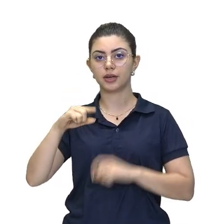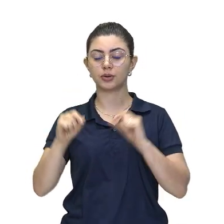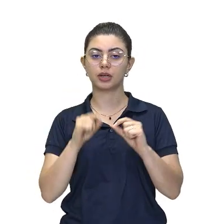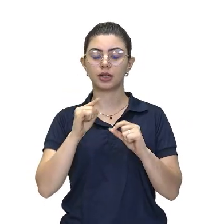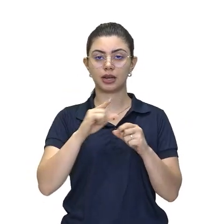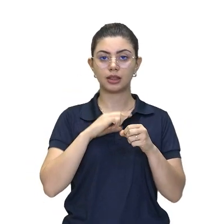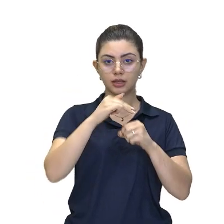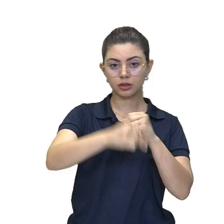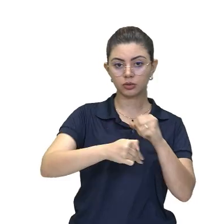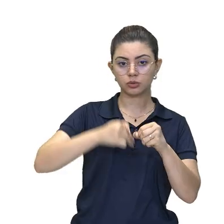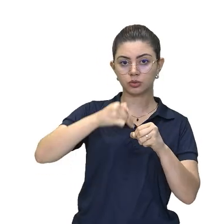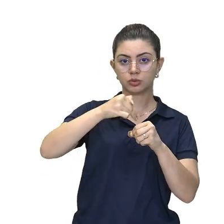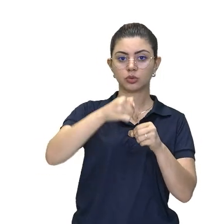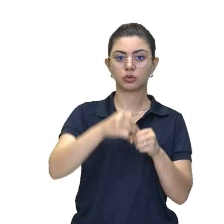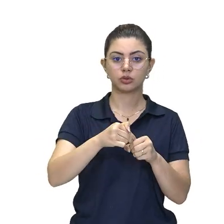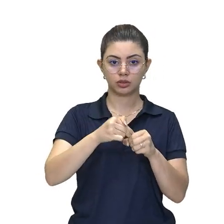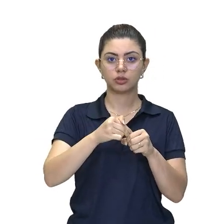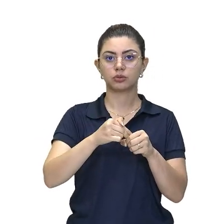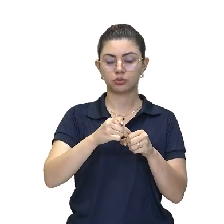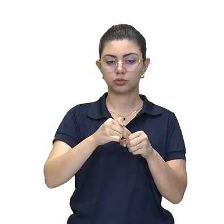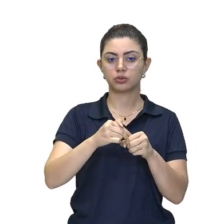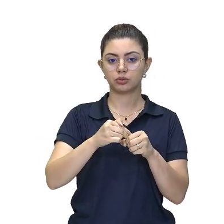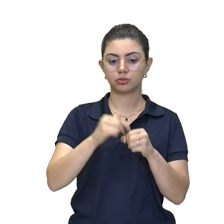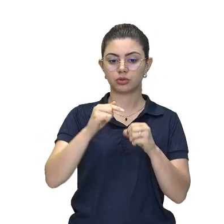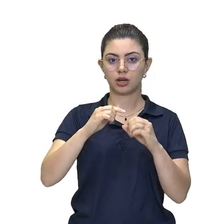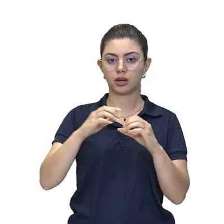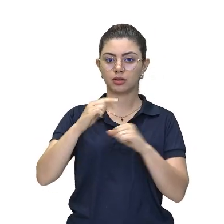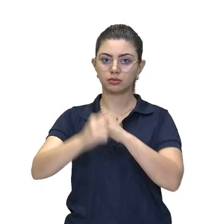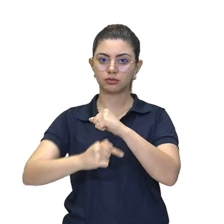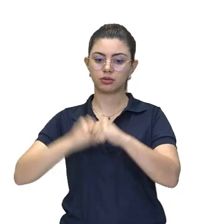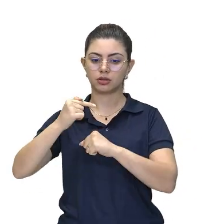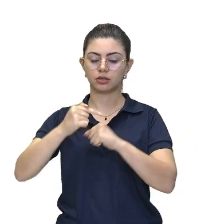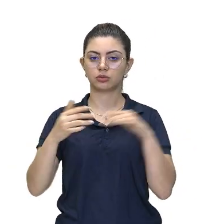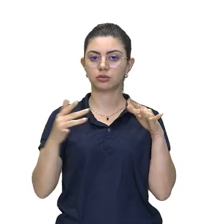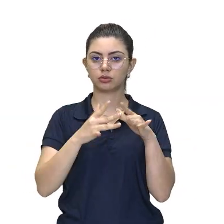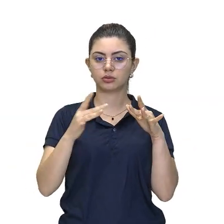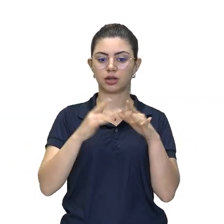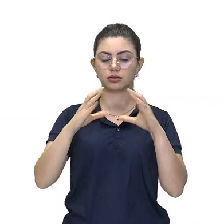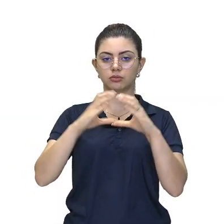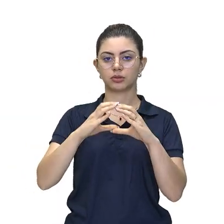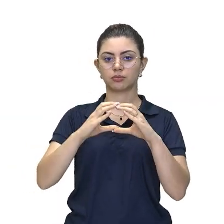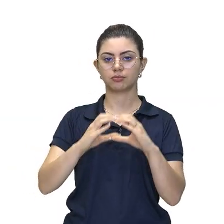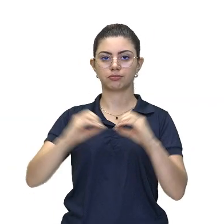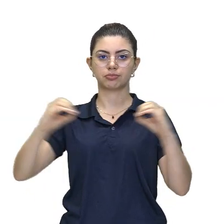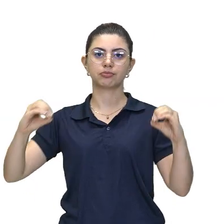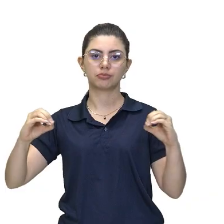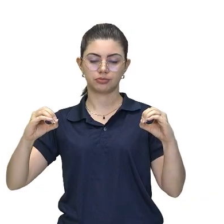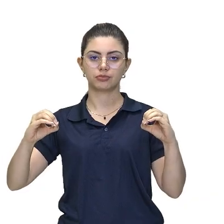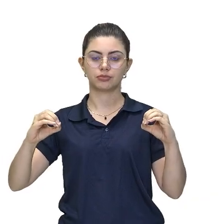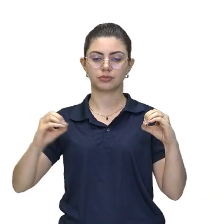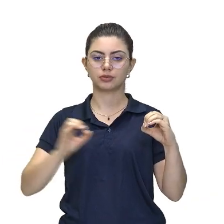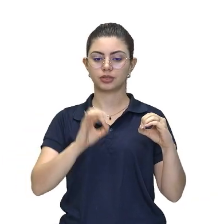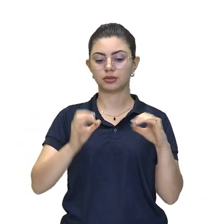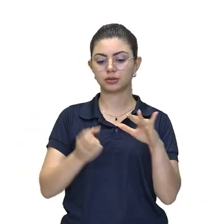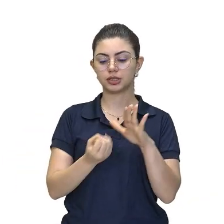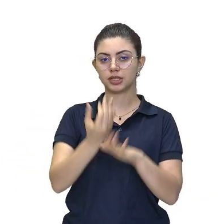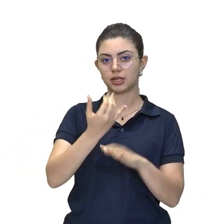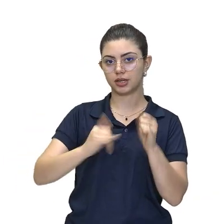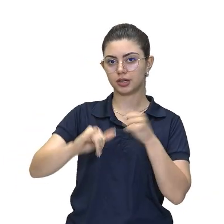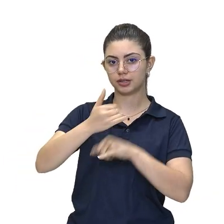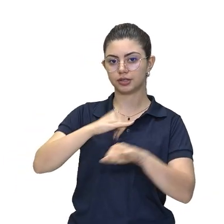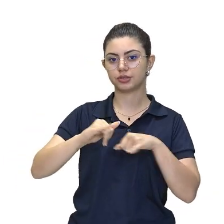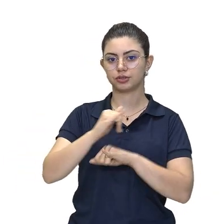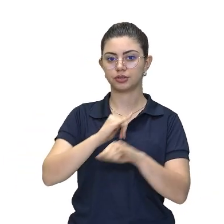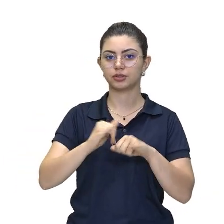energia. Ok, gente? Muito bem, olha só, novamente a repetição para você. Aí, né, nós temos